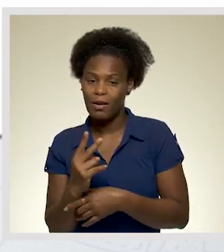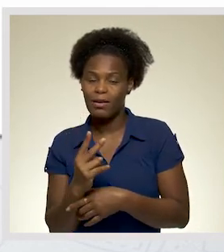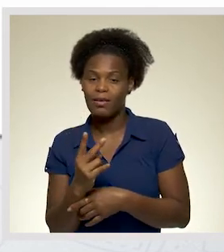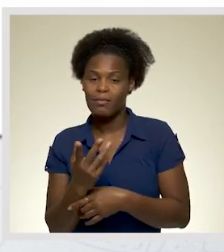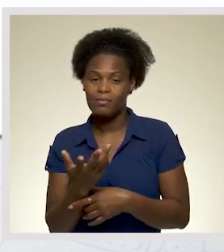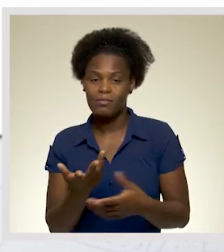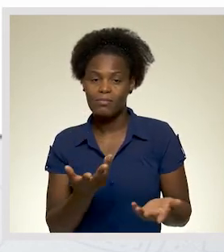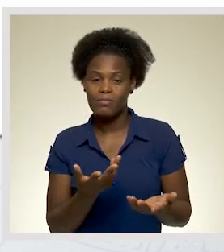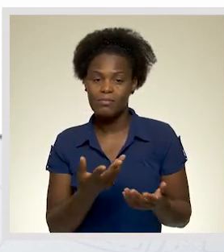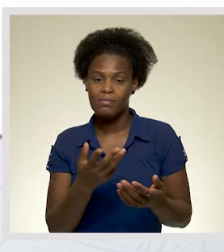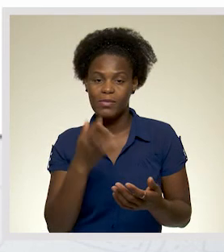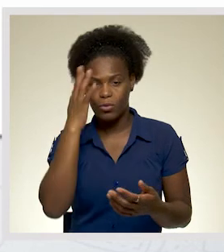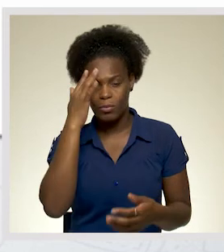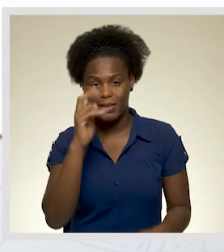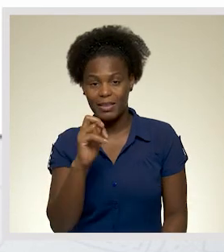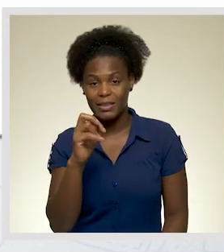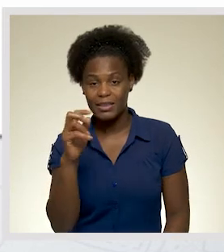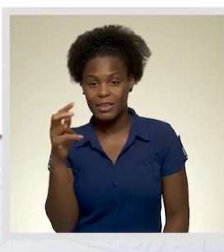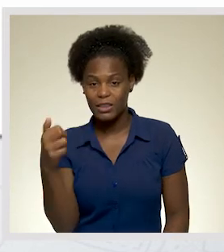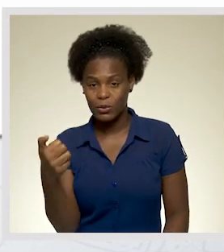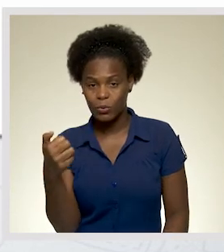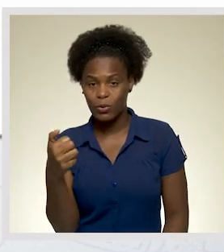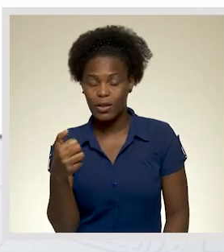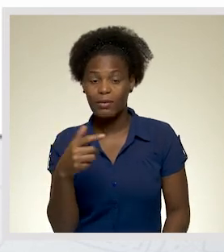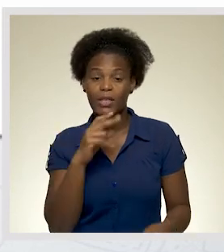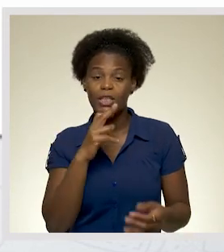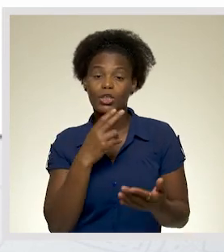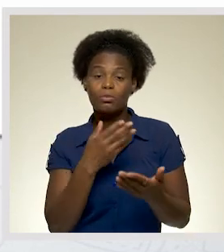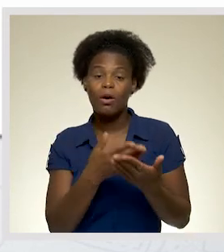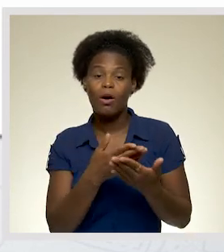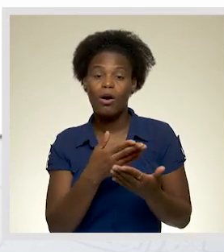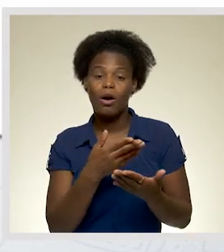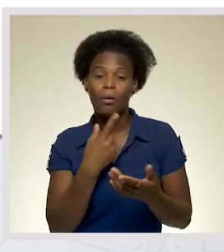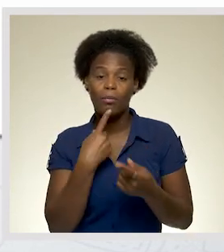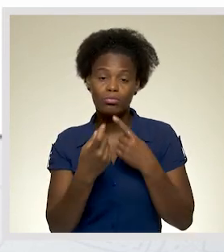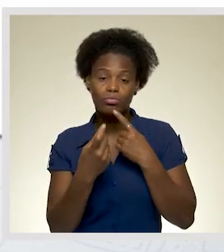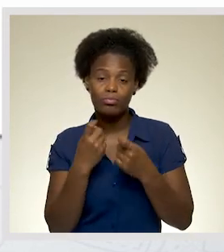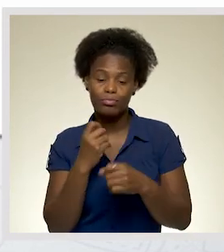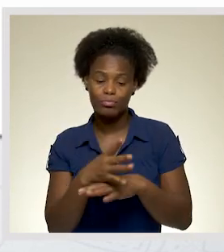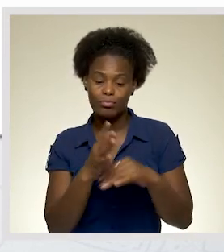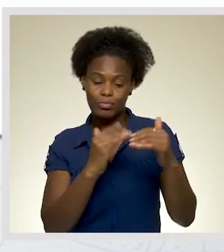na página 35, e responde à questão que se segue.